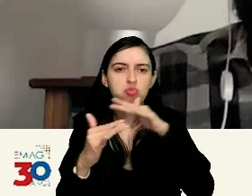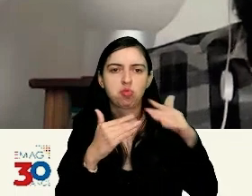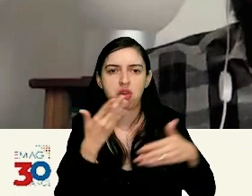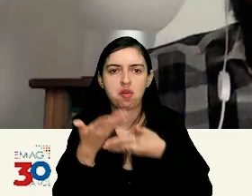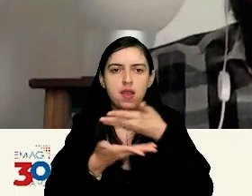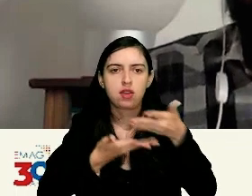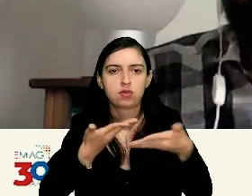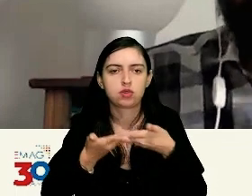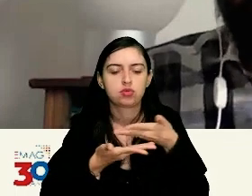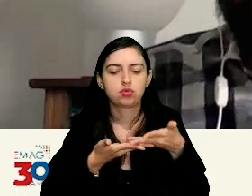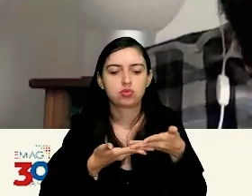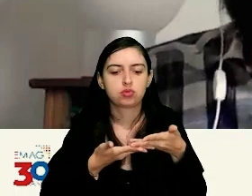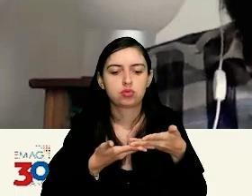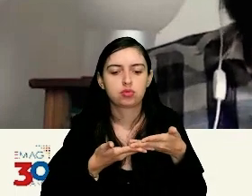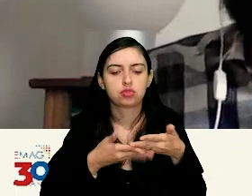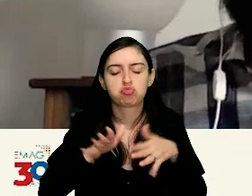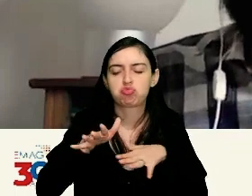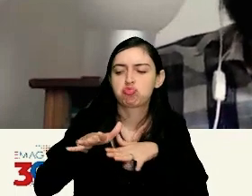gostaria de estar surfando e não vou.